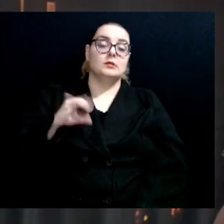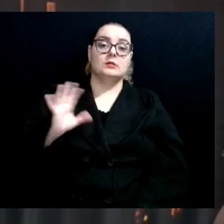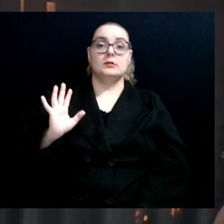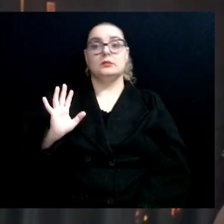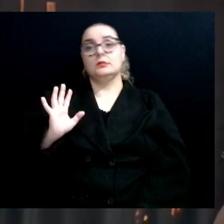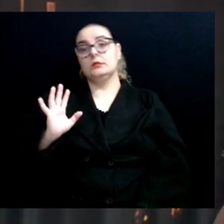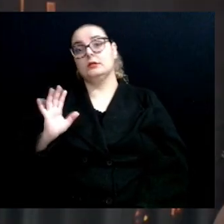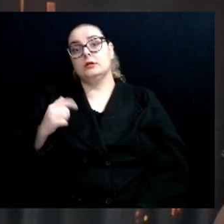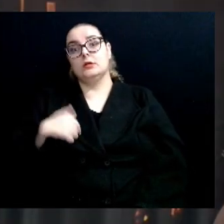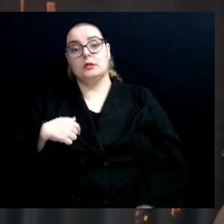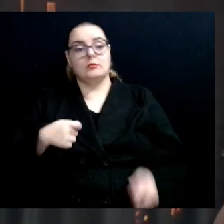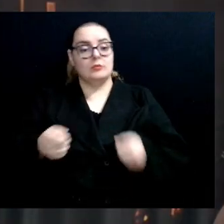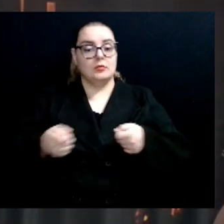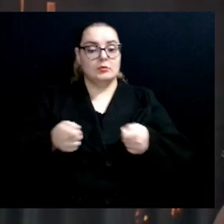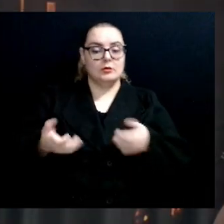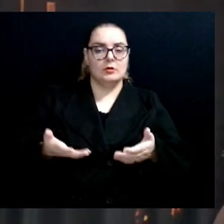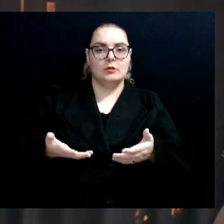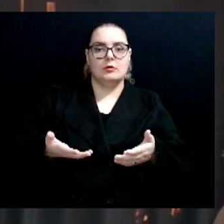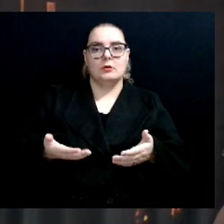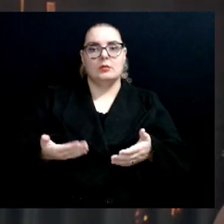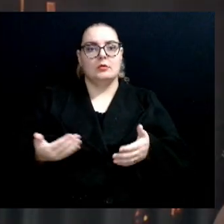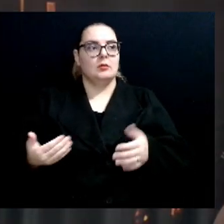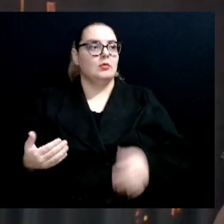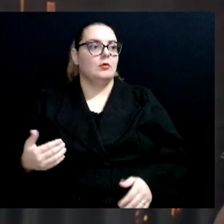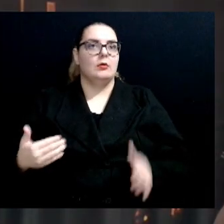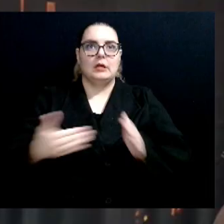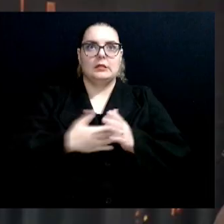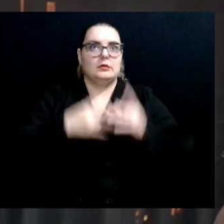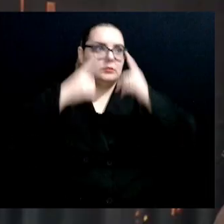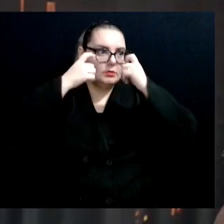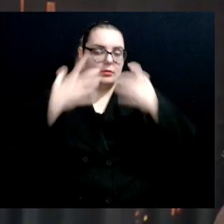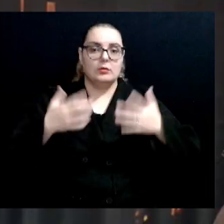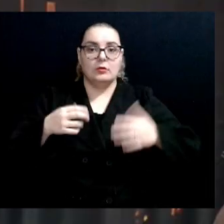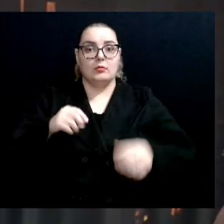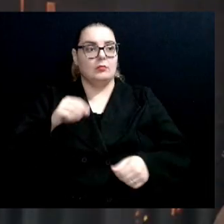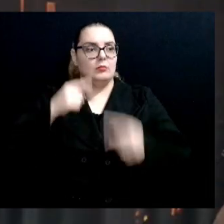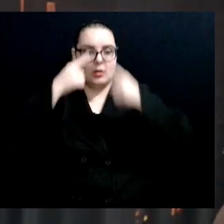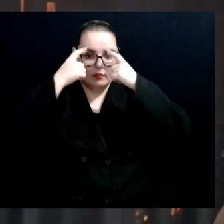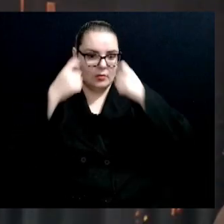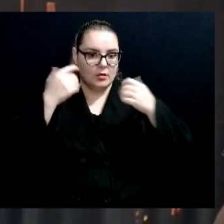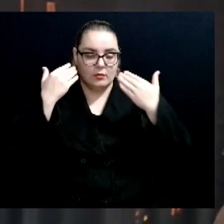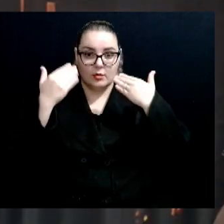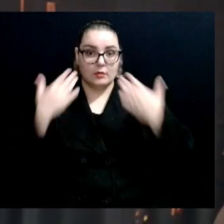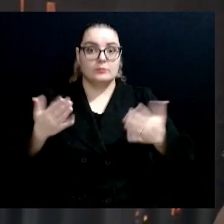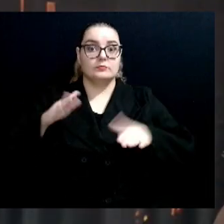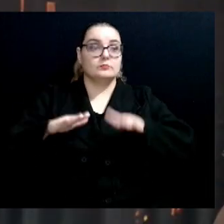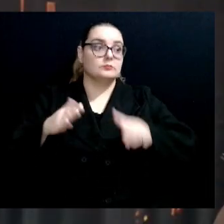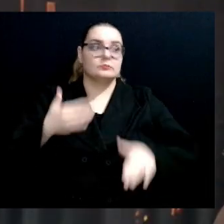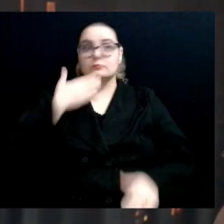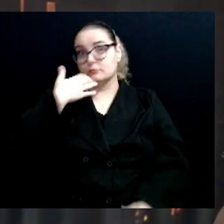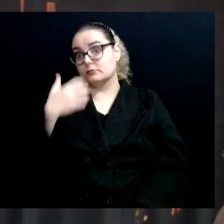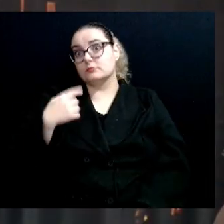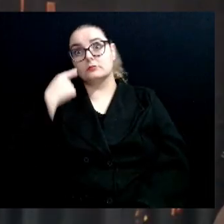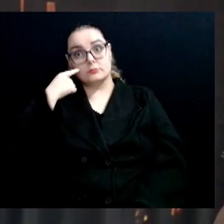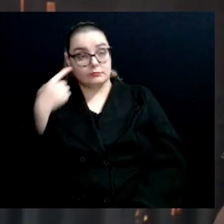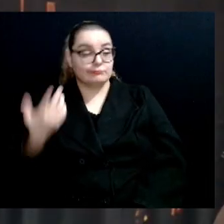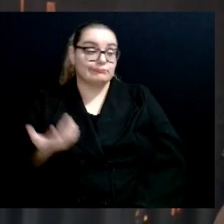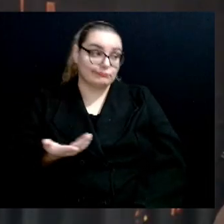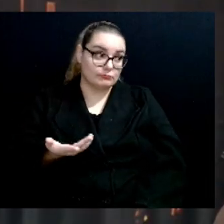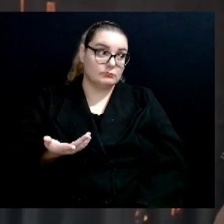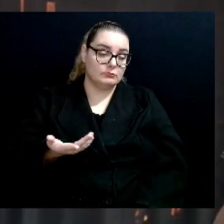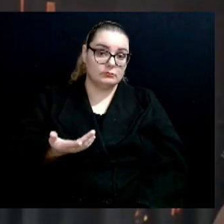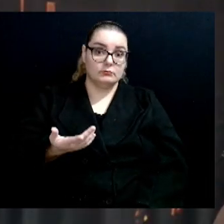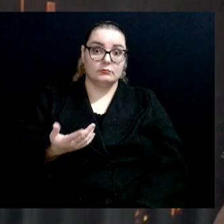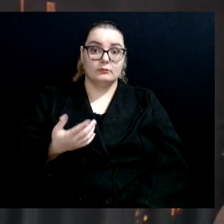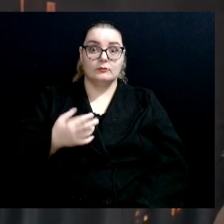até agride, ou faz uma violência psicológica, às vezes na melhor das intenções. Uma queixa que a gente percebe das